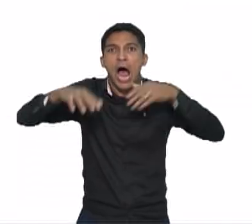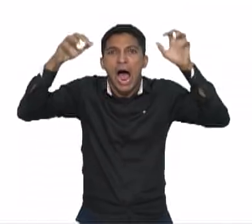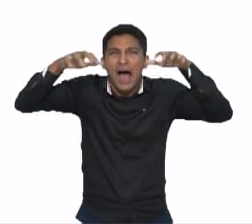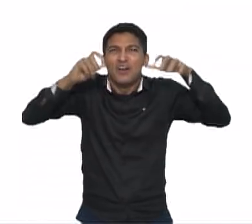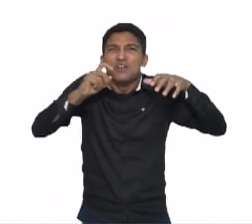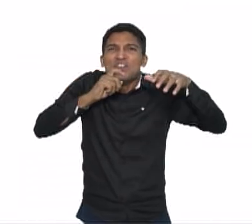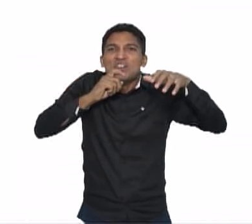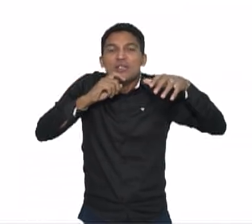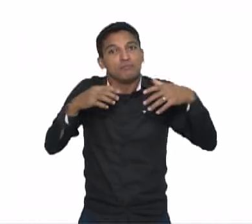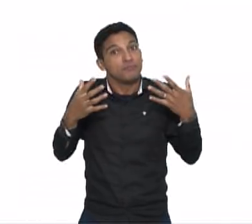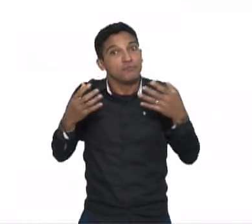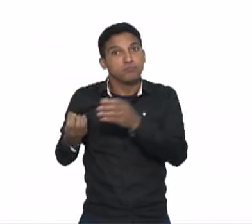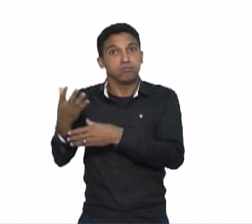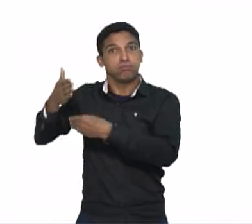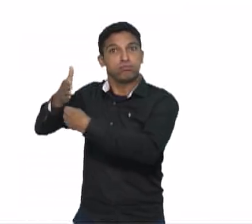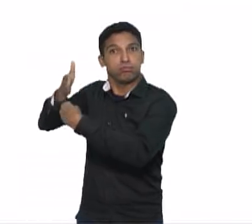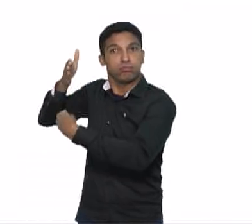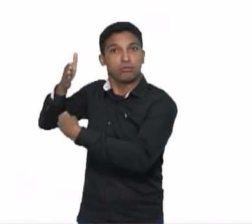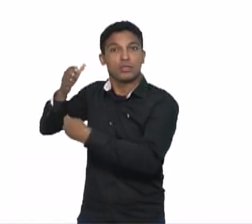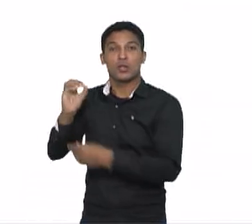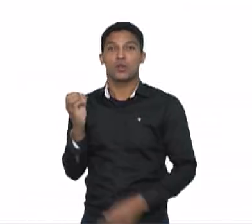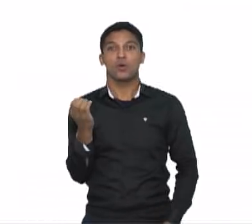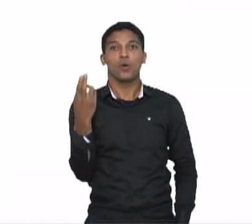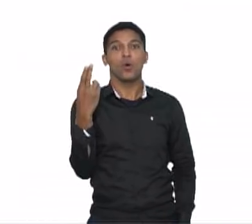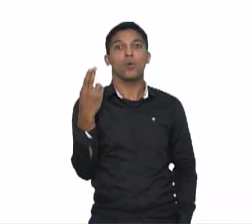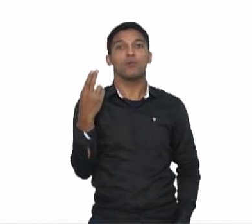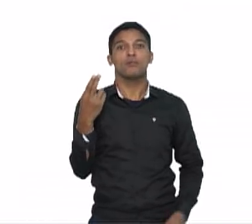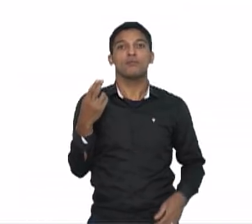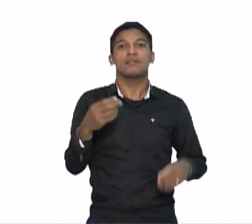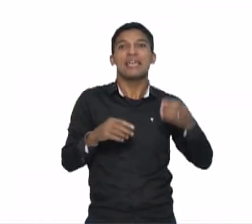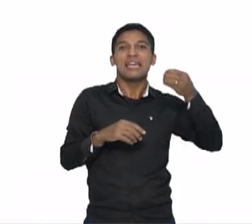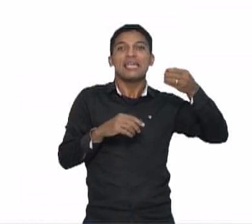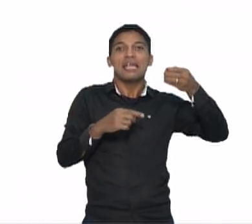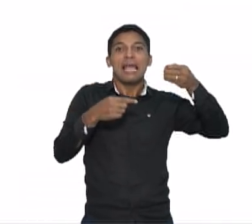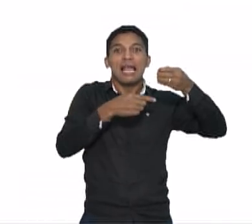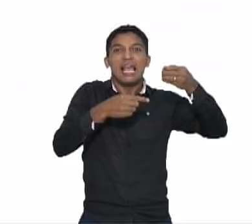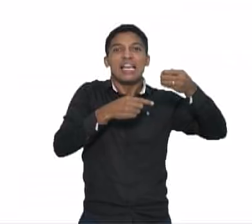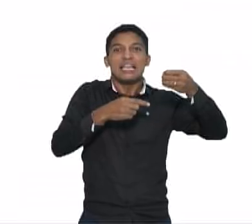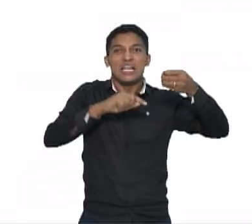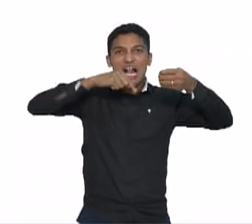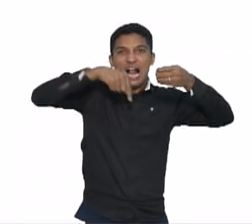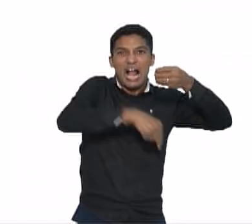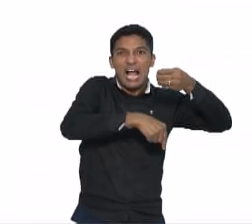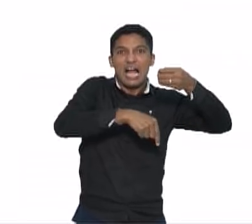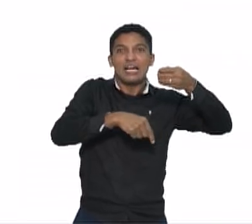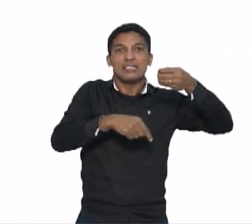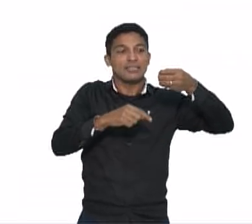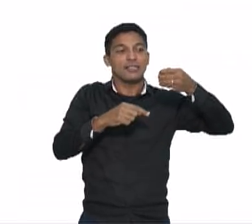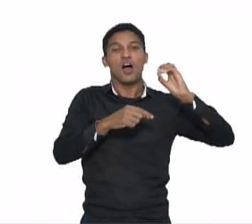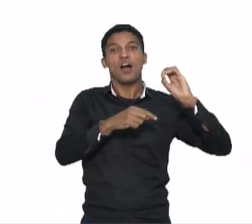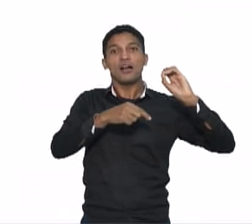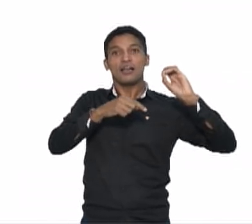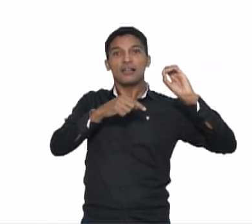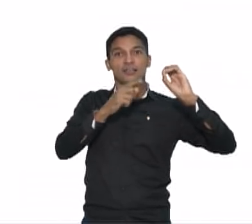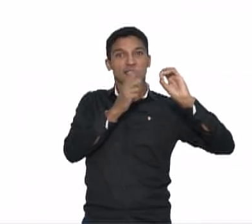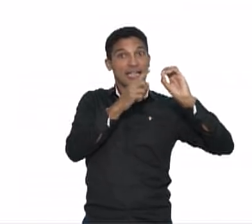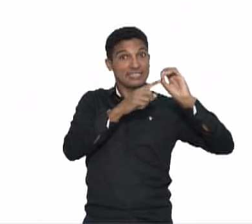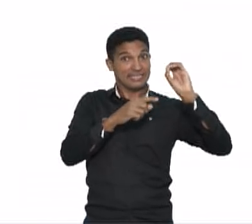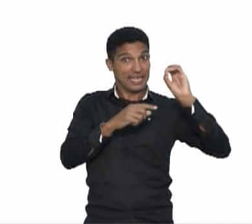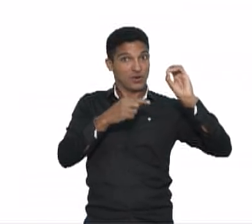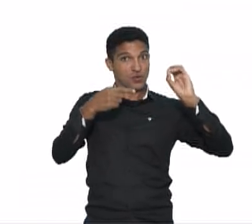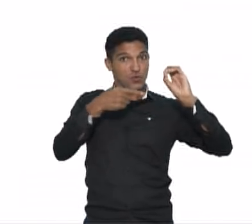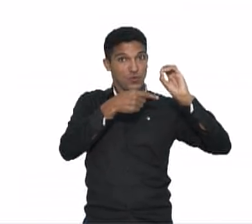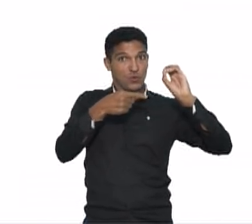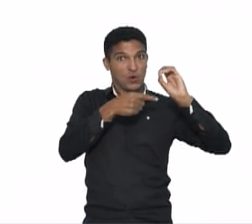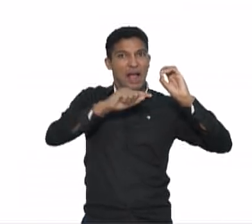Letra B, pela temperatura negativa, ou seja, abaixo de 0 graus.